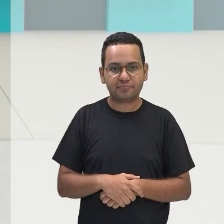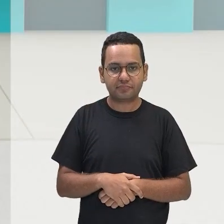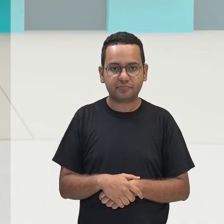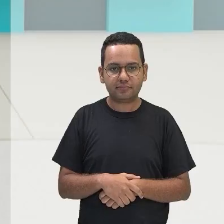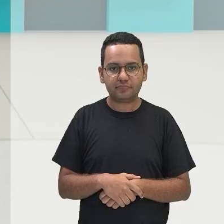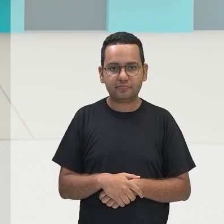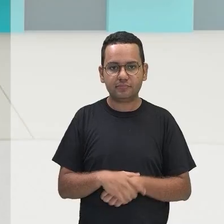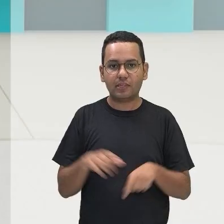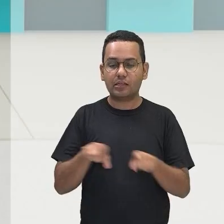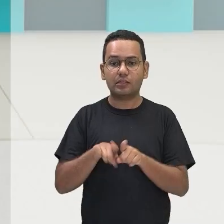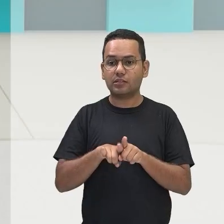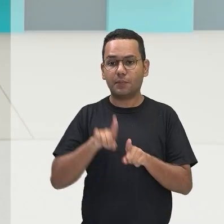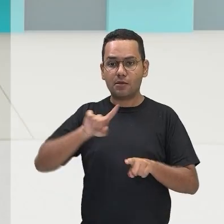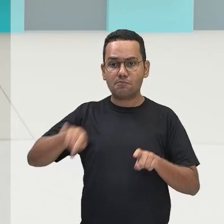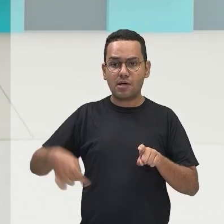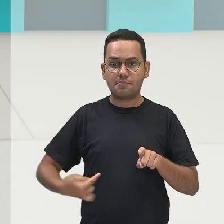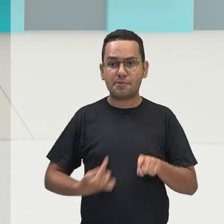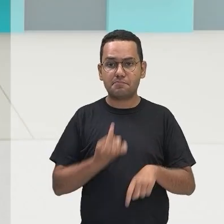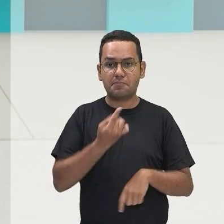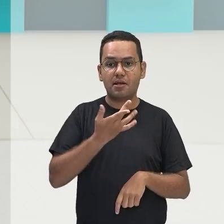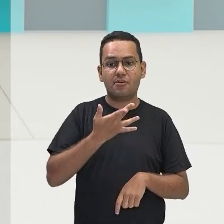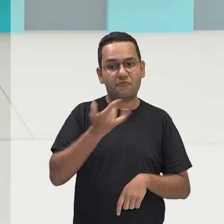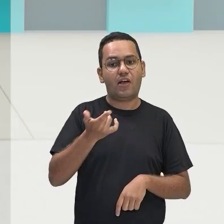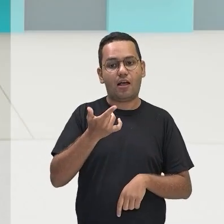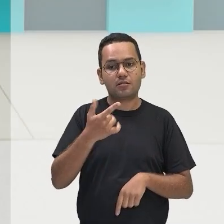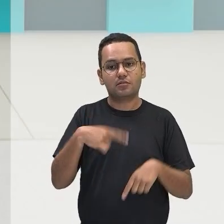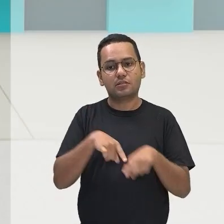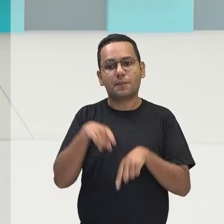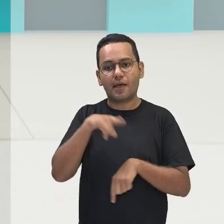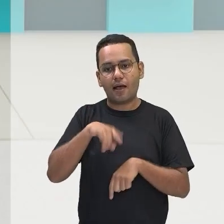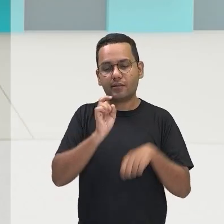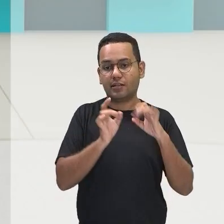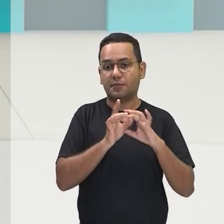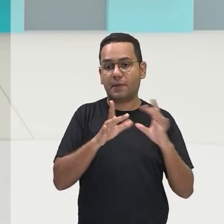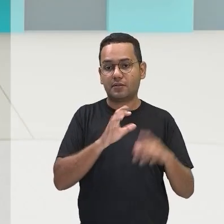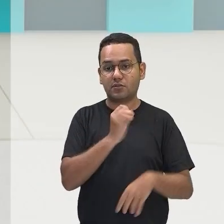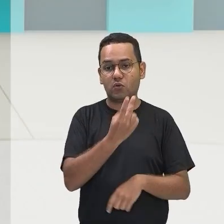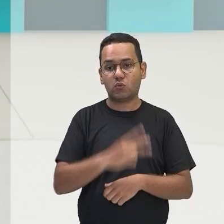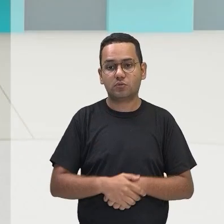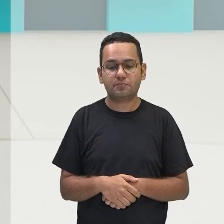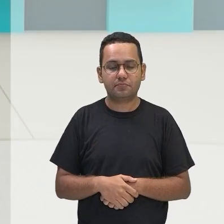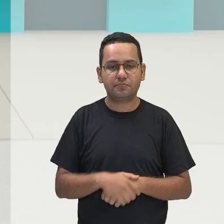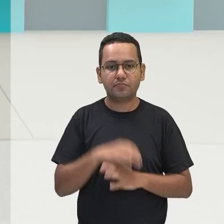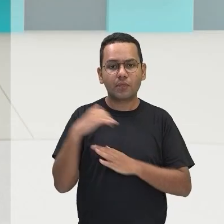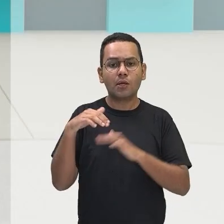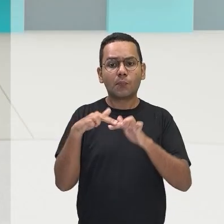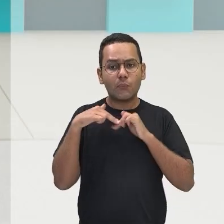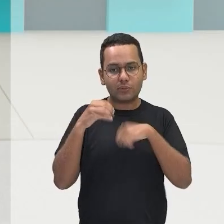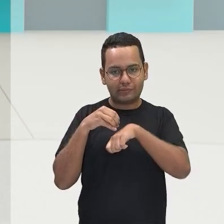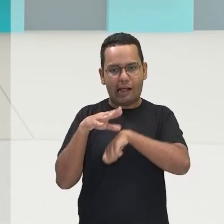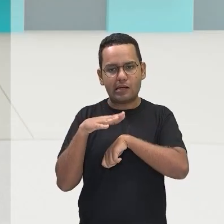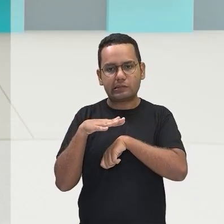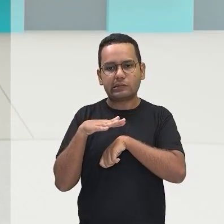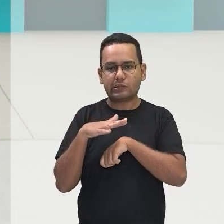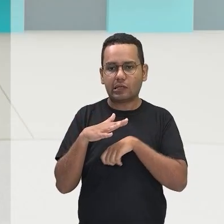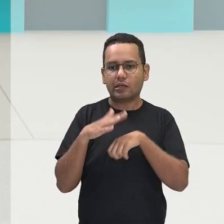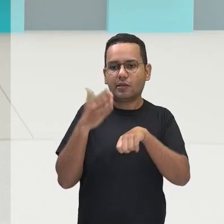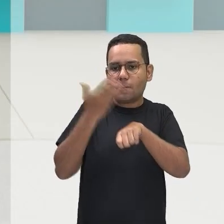fácil vai ter o retorno do gás carbônico. Beleza? Então, a prática de exercício físico é uma excelente,